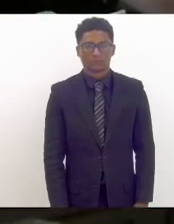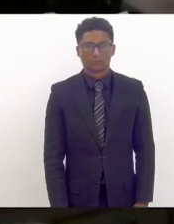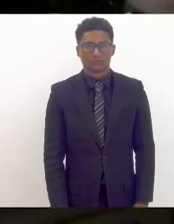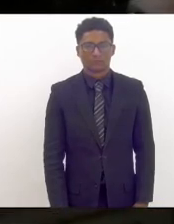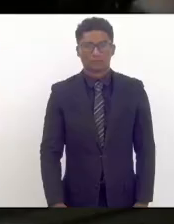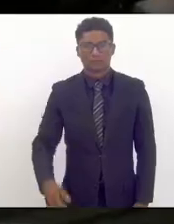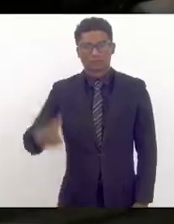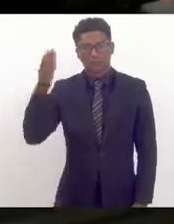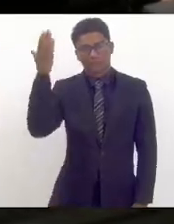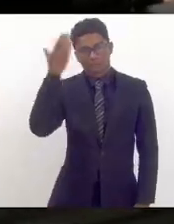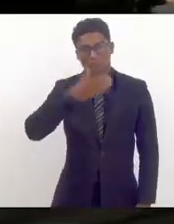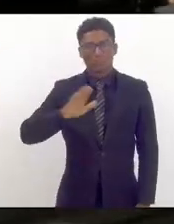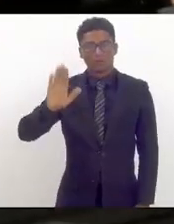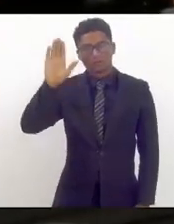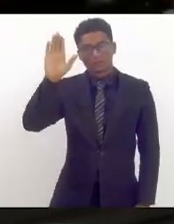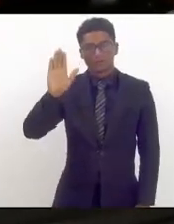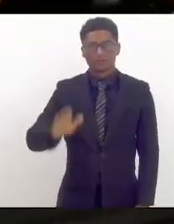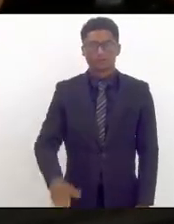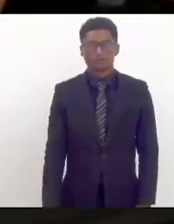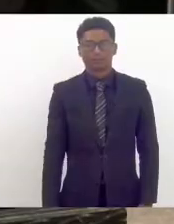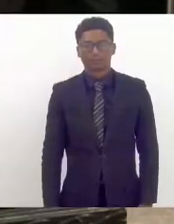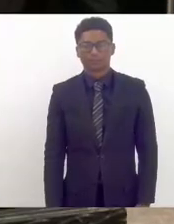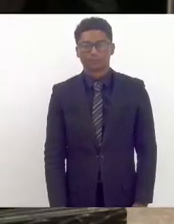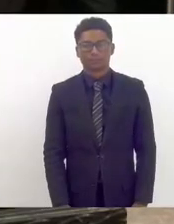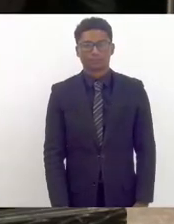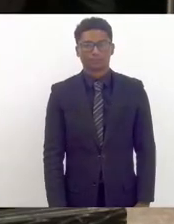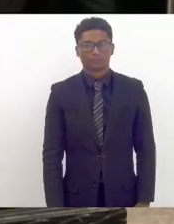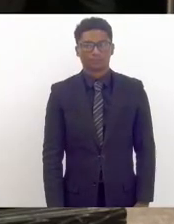Assim o prometo.